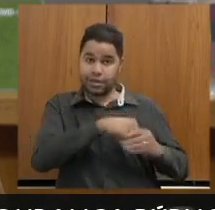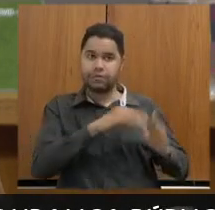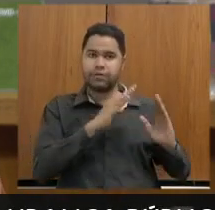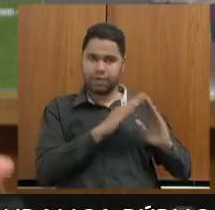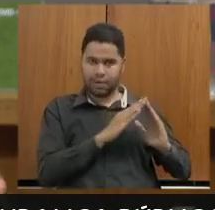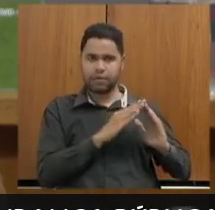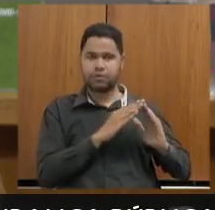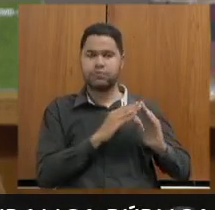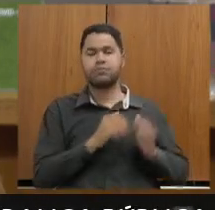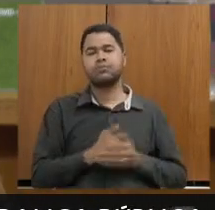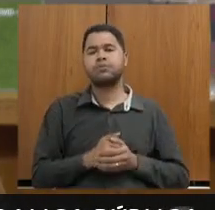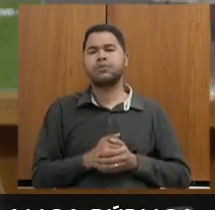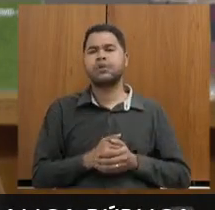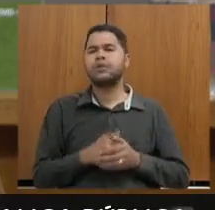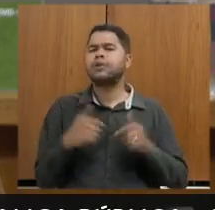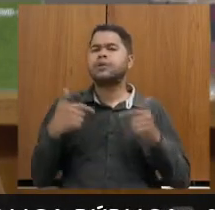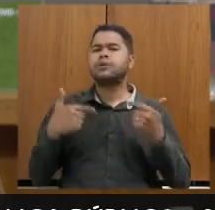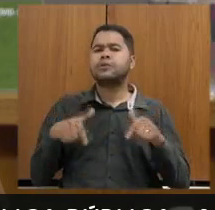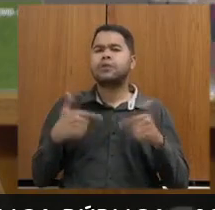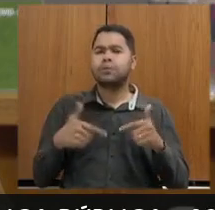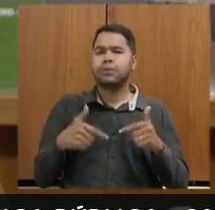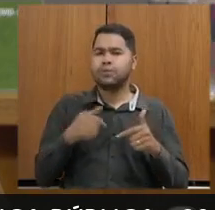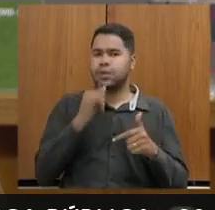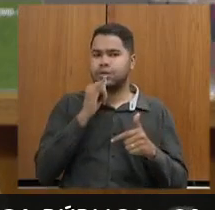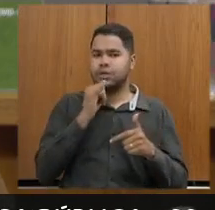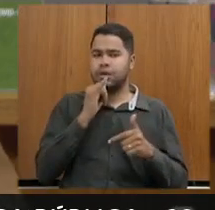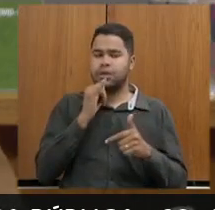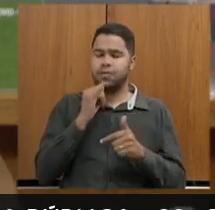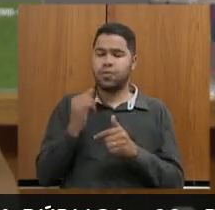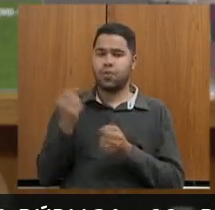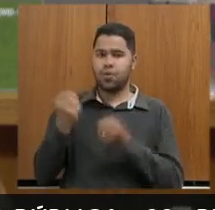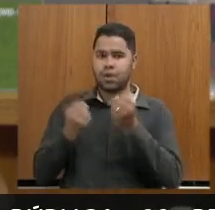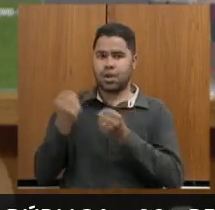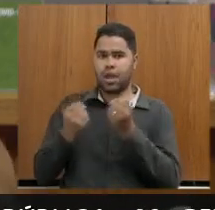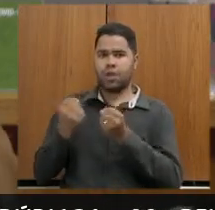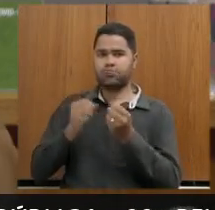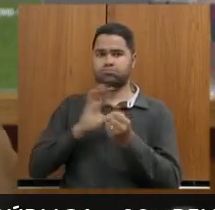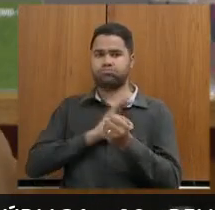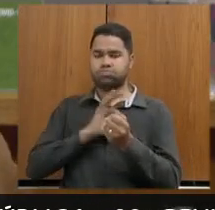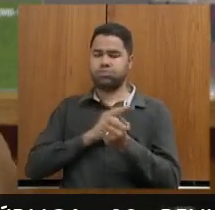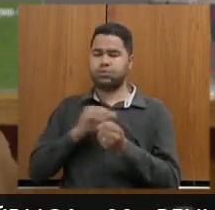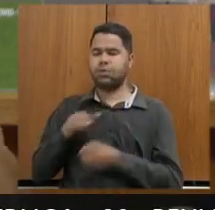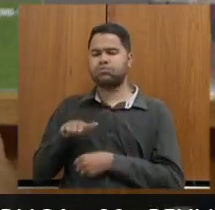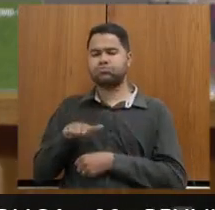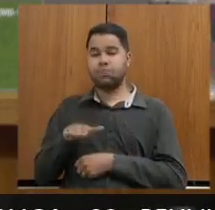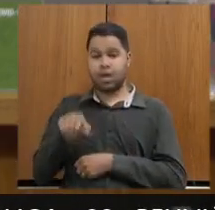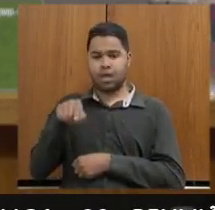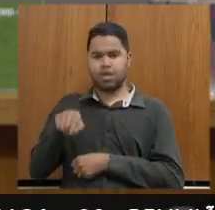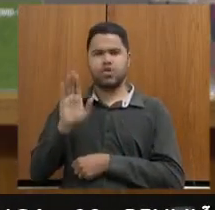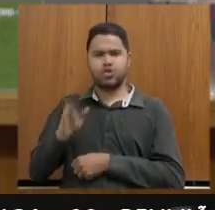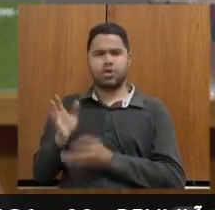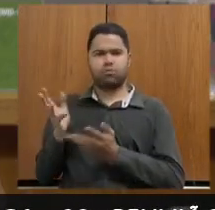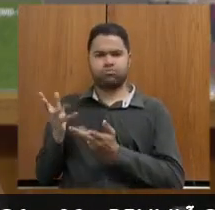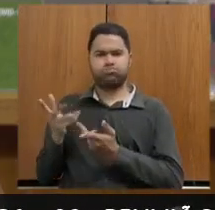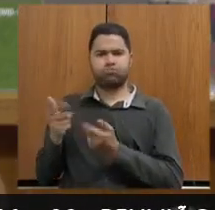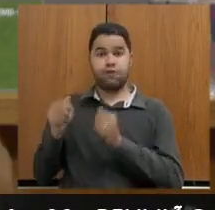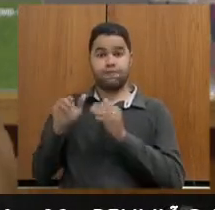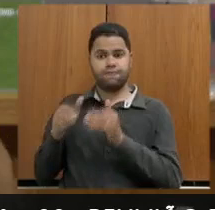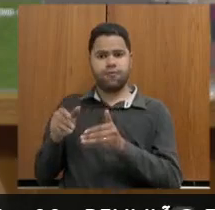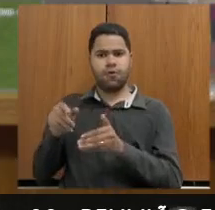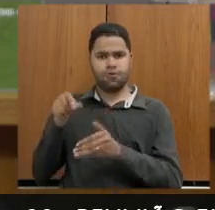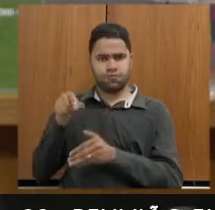é o que esse serviço é uma viatura né com o policial treinado um treino céu qualificado